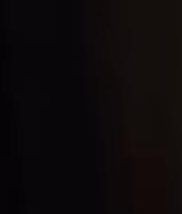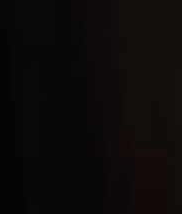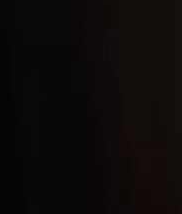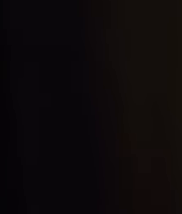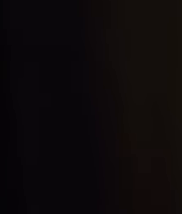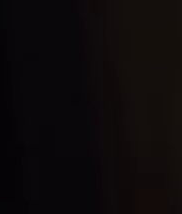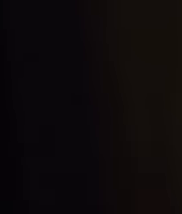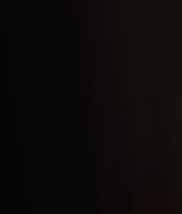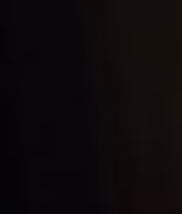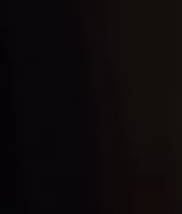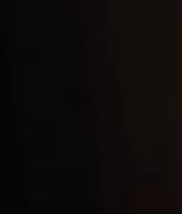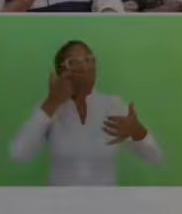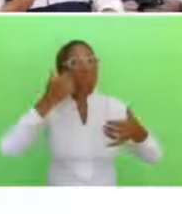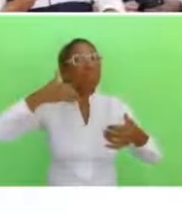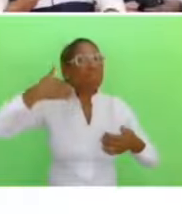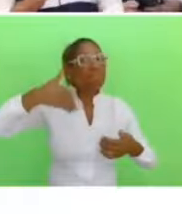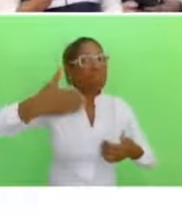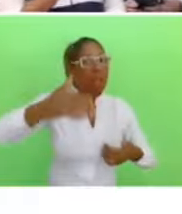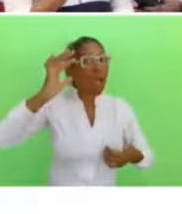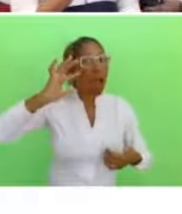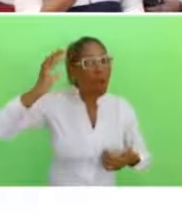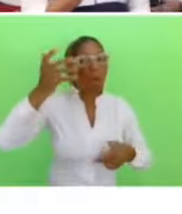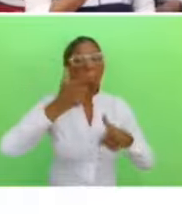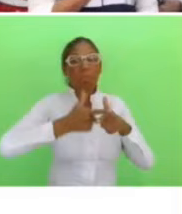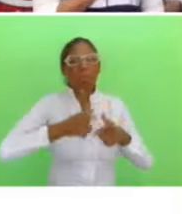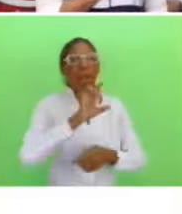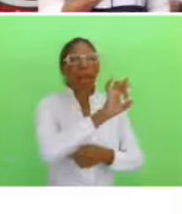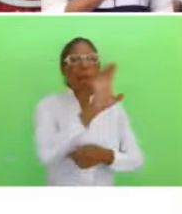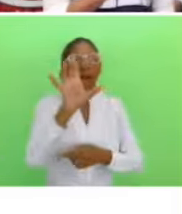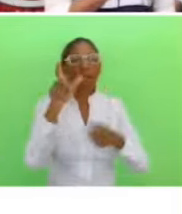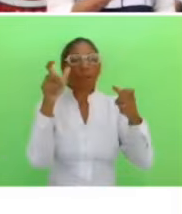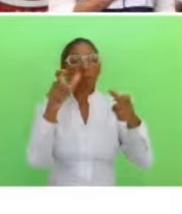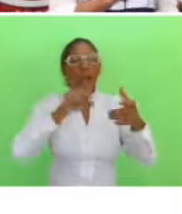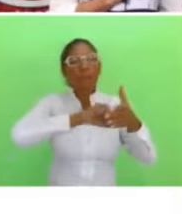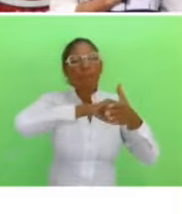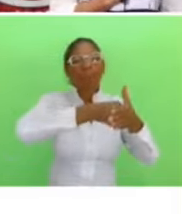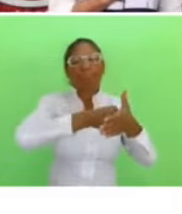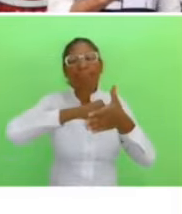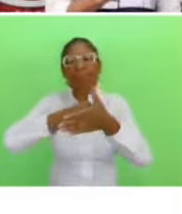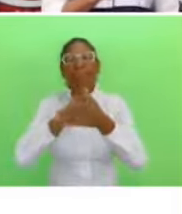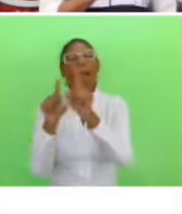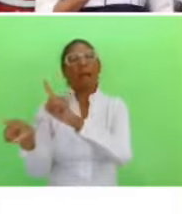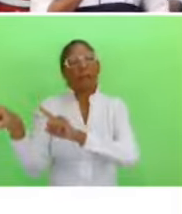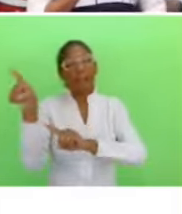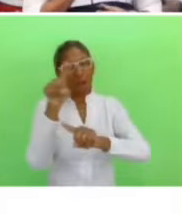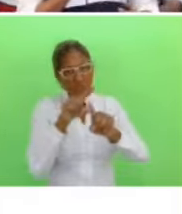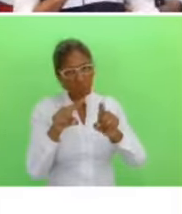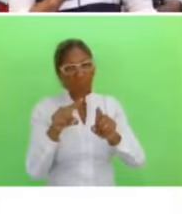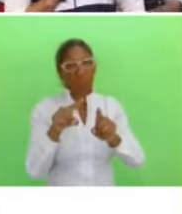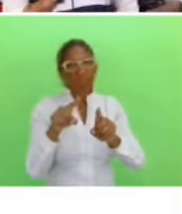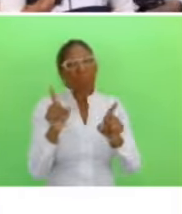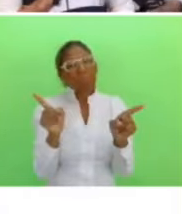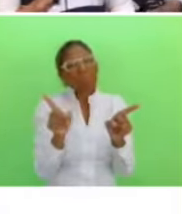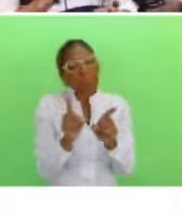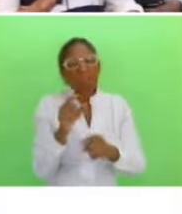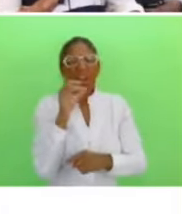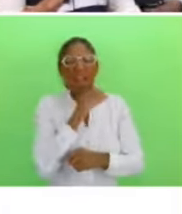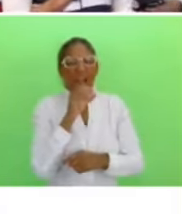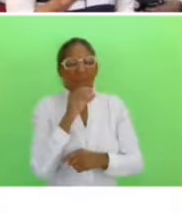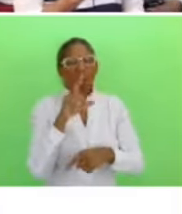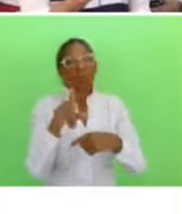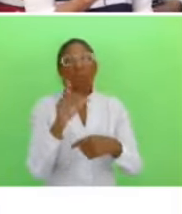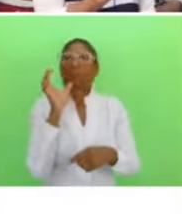mesmo não tá sabendo do que tá sendo feito né o governador do Rio de Janeiro do Rio Grande do Sul desculpa que você pode gostar ou não pouco